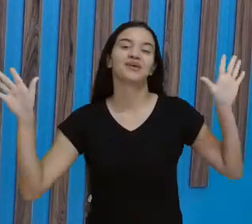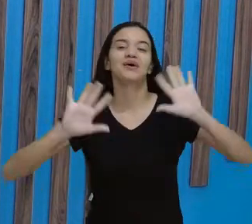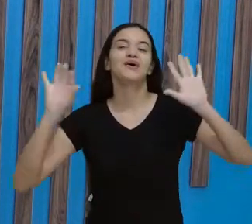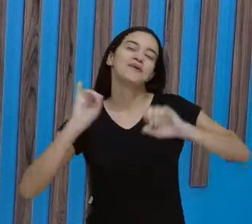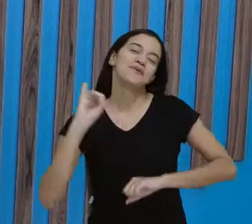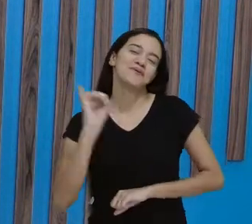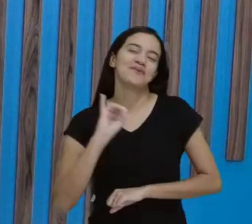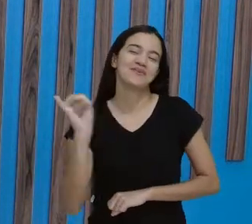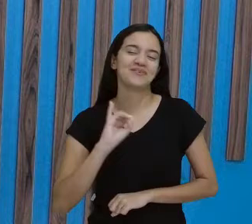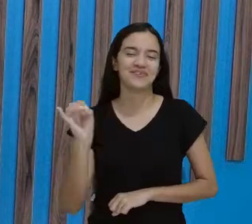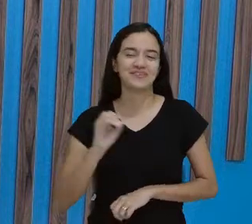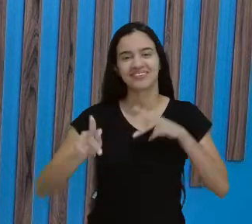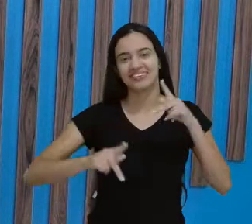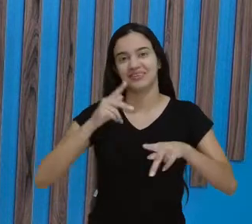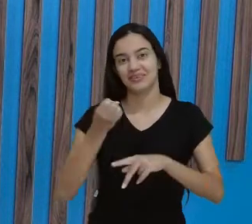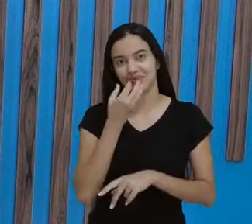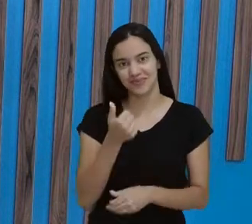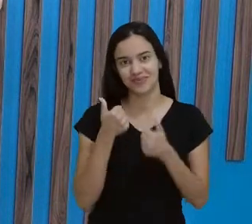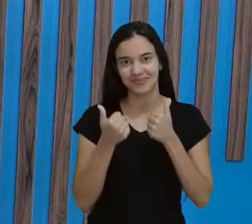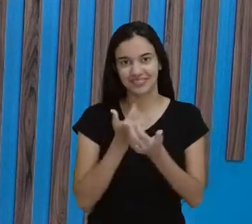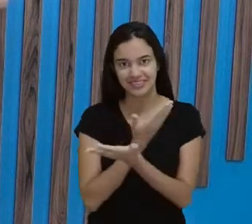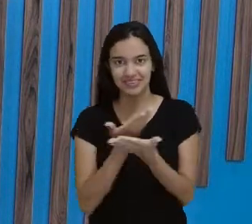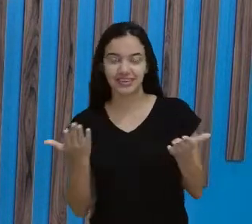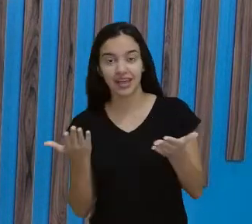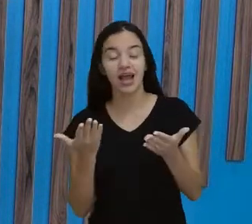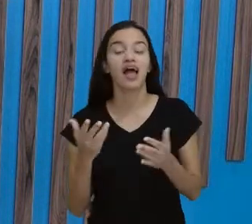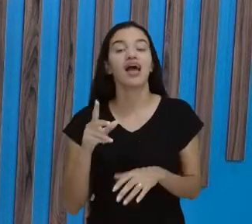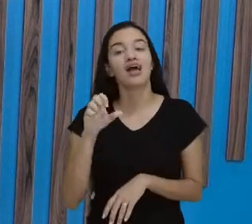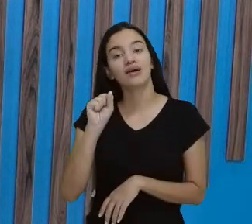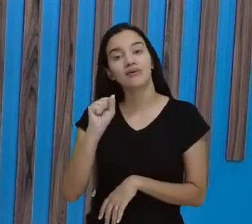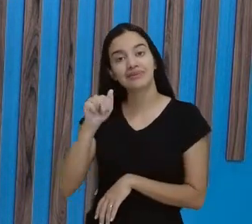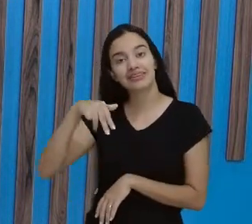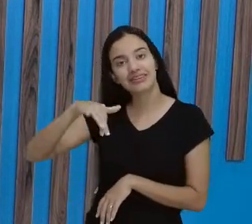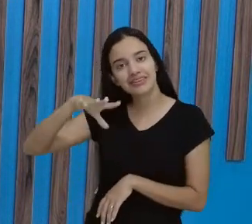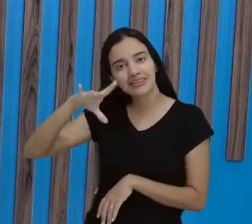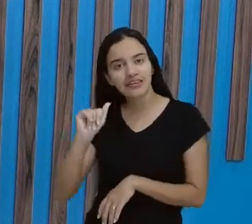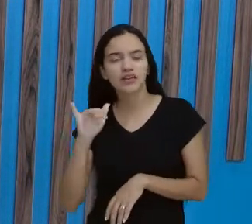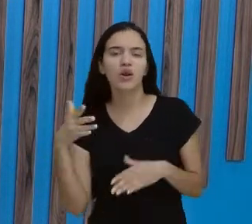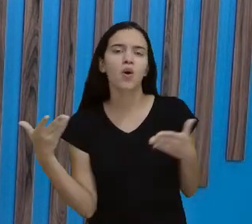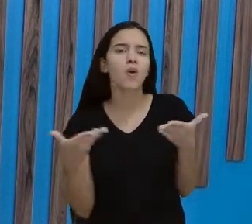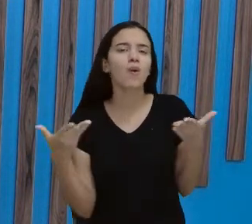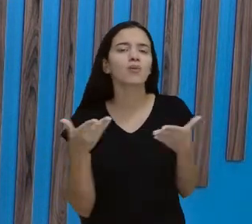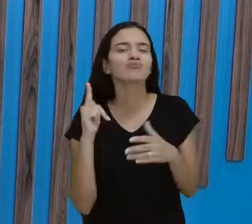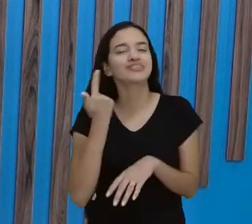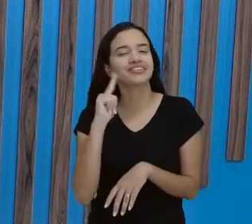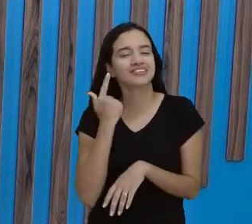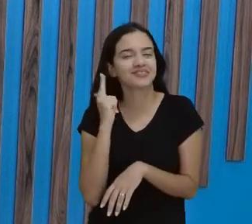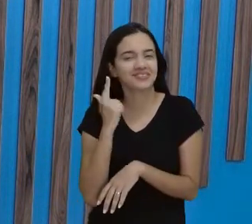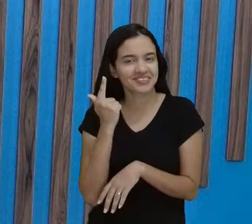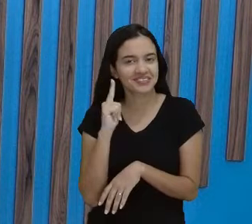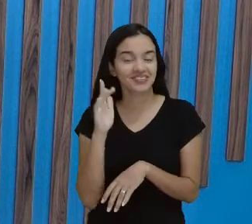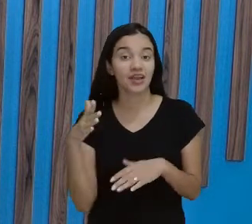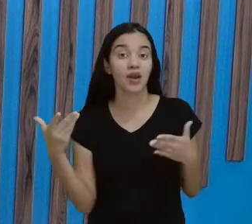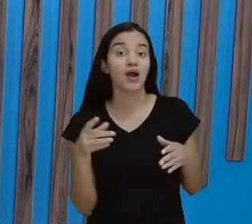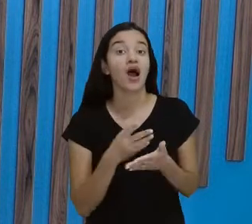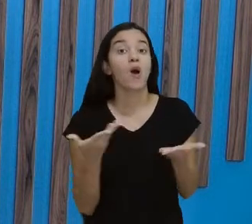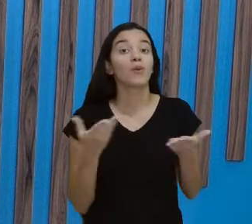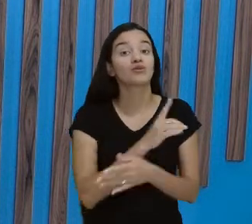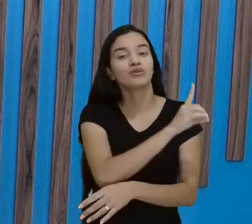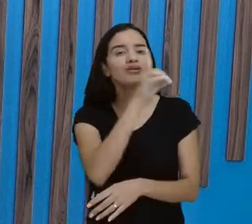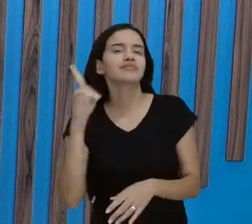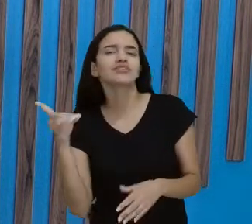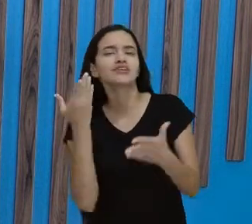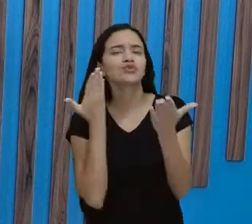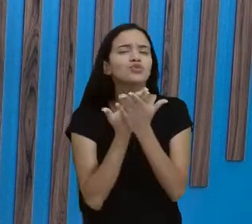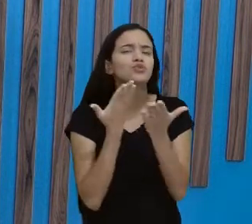Oi pessoal, como é que vocês estão? Pois é, professora Sandra Duarte, agora a gente vai falar um pouquinho sobre geografia. Hoje é dia da gente estudar um